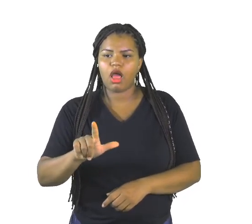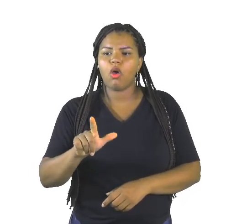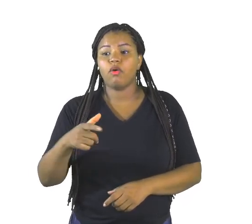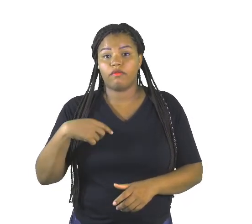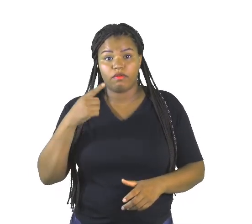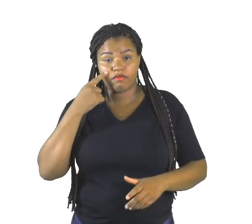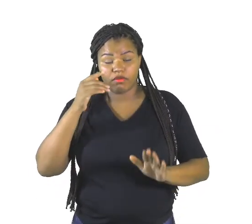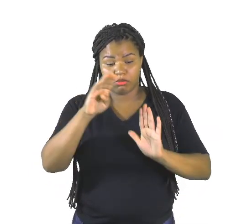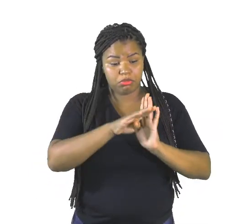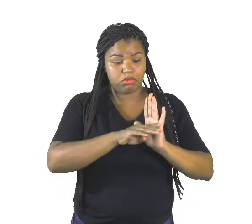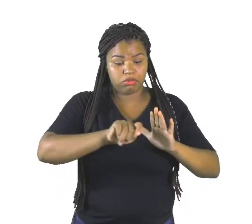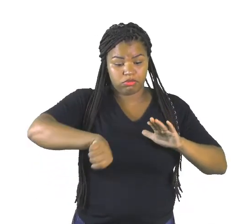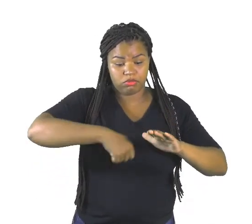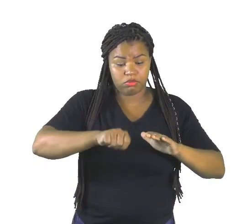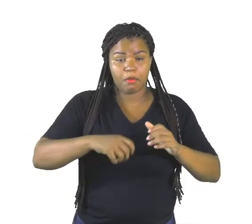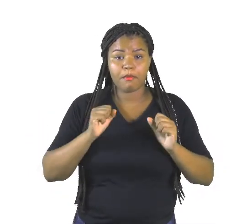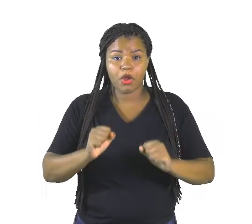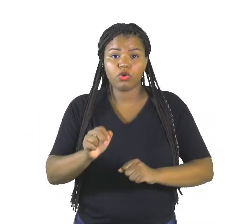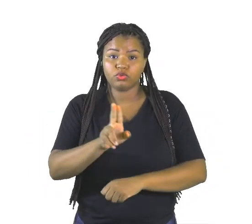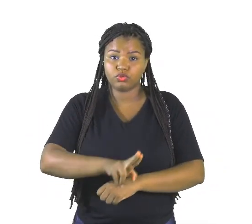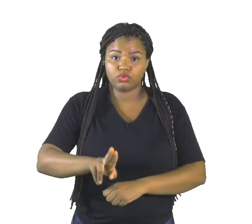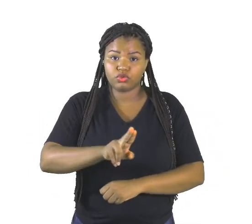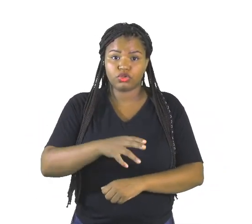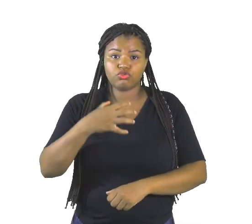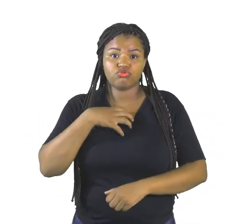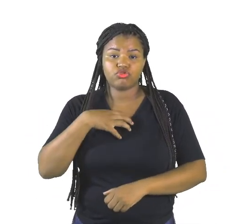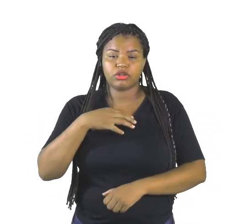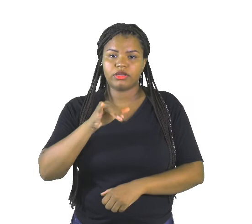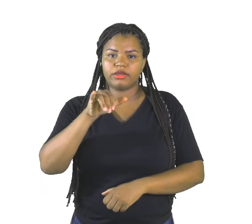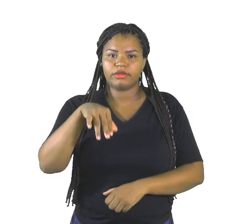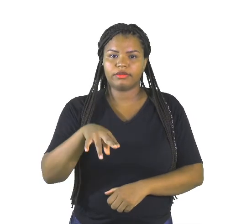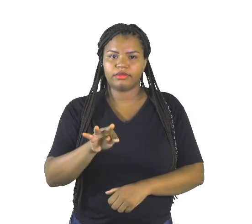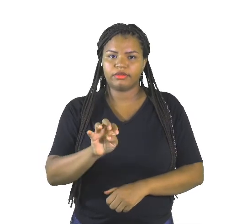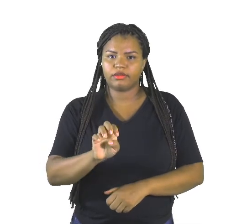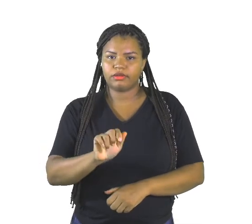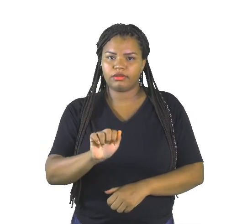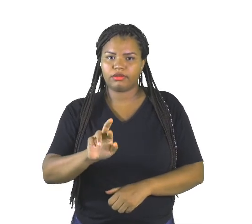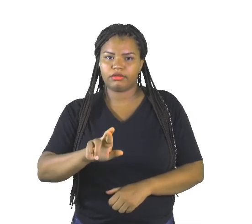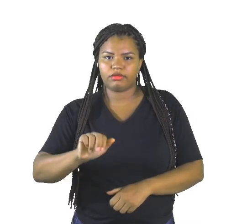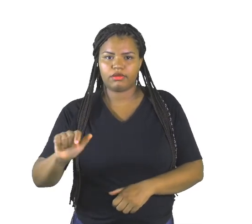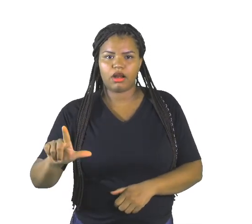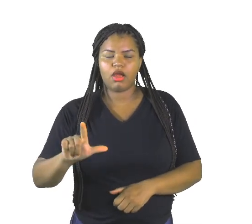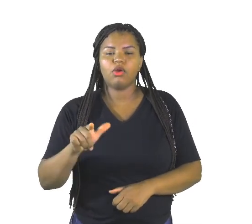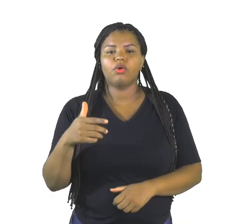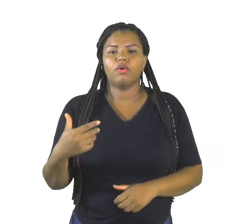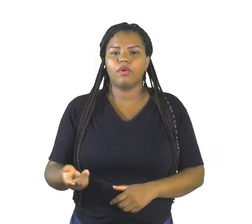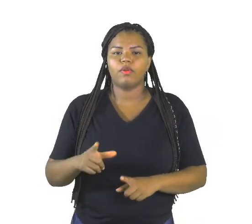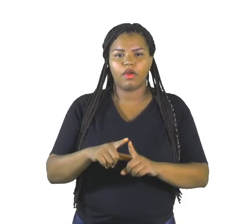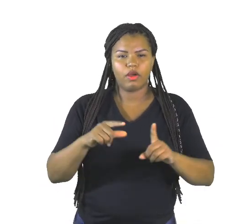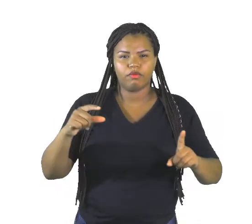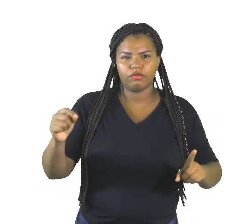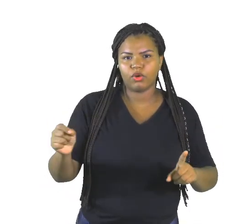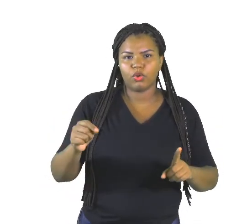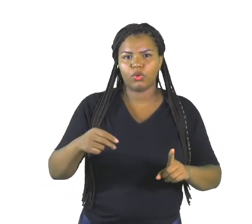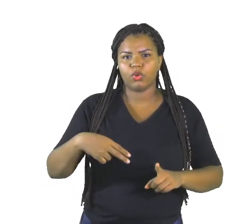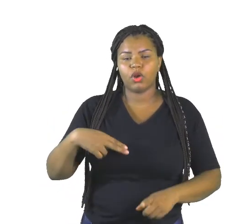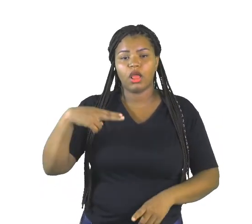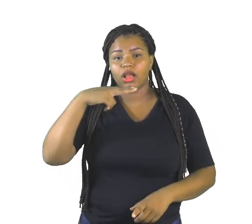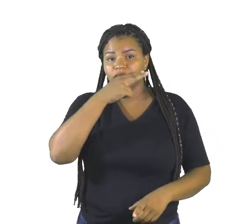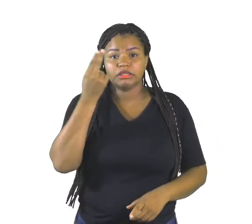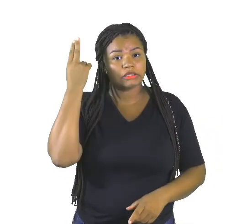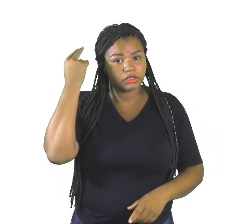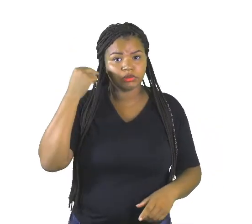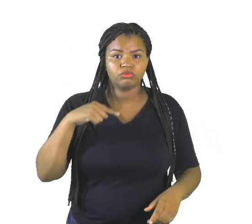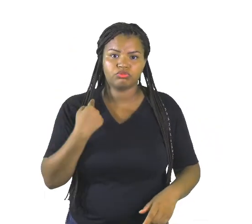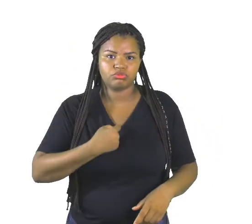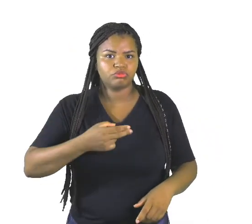ser utilizados de maneira integral, né? Então, por exemplo, as folhas. Por exemplo, a cenoura, nós geralmente comemos